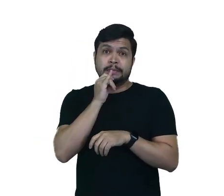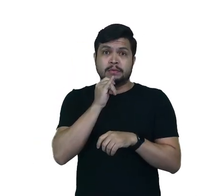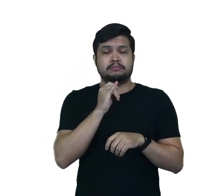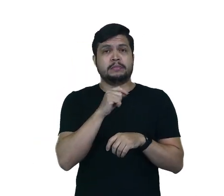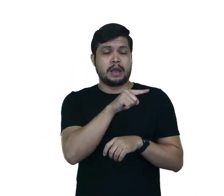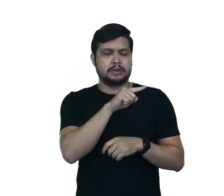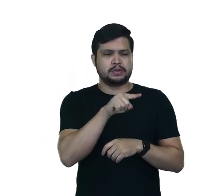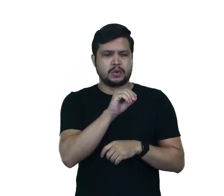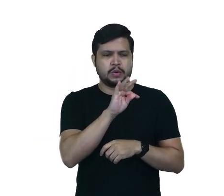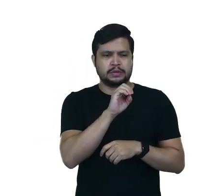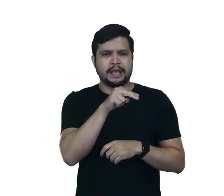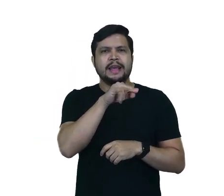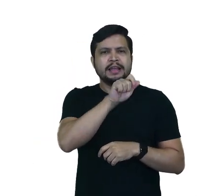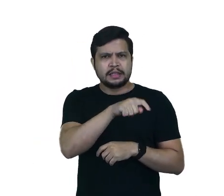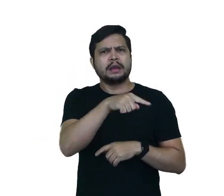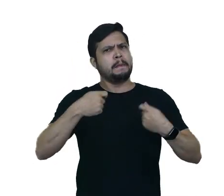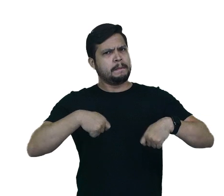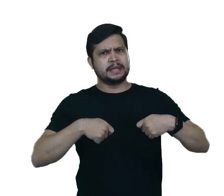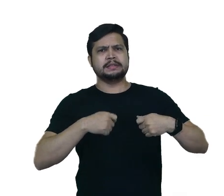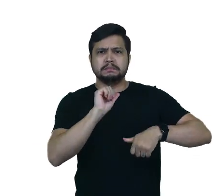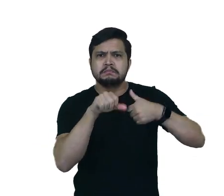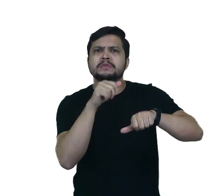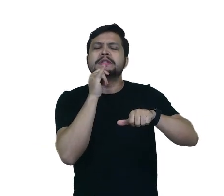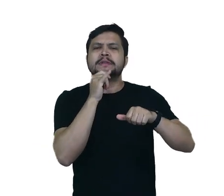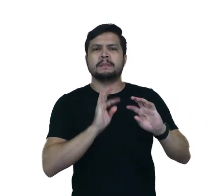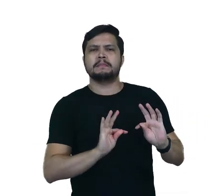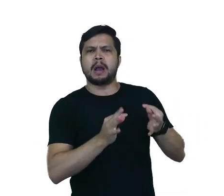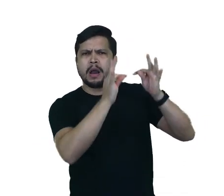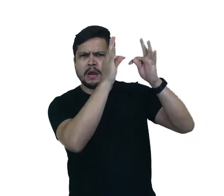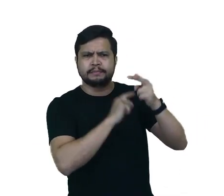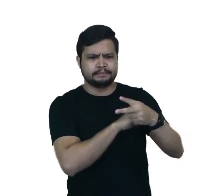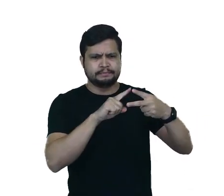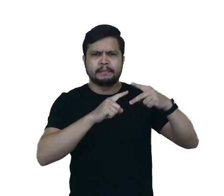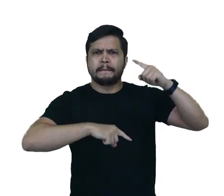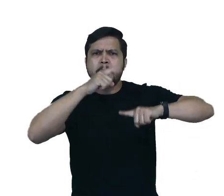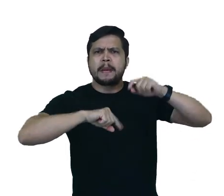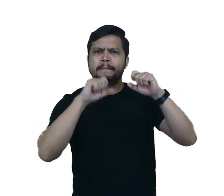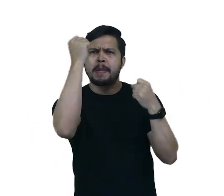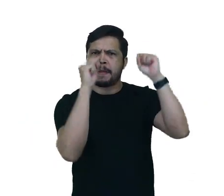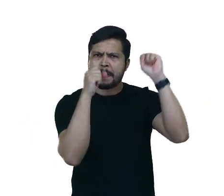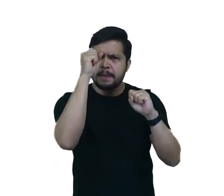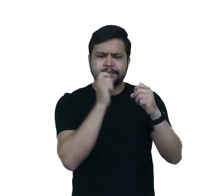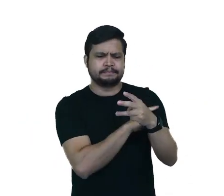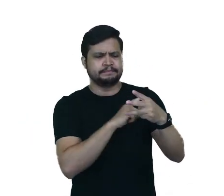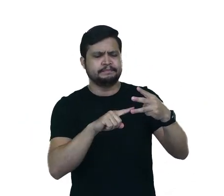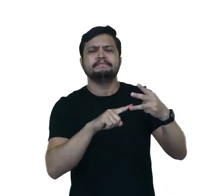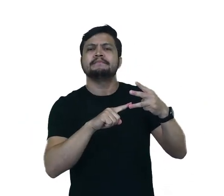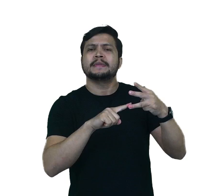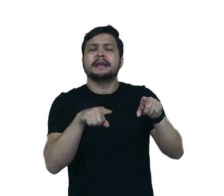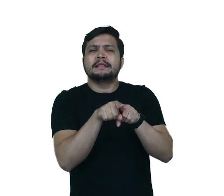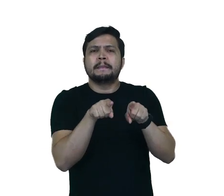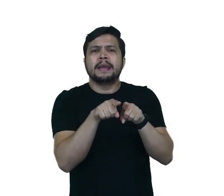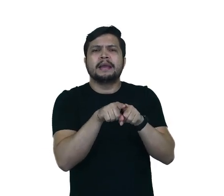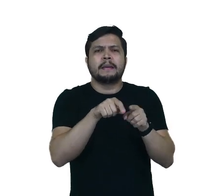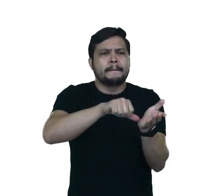de máquinas, implementos, monitoramento remoto, tudo isso é adaptação